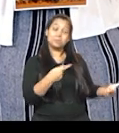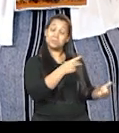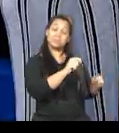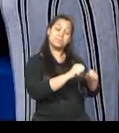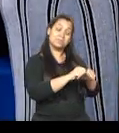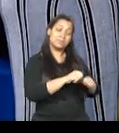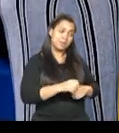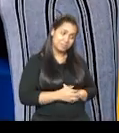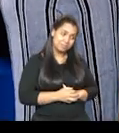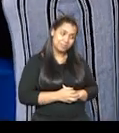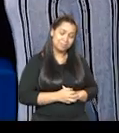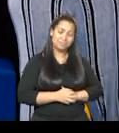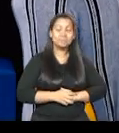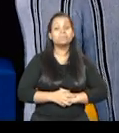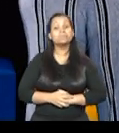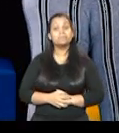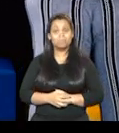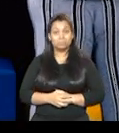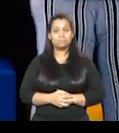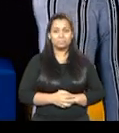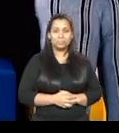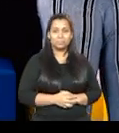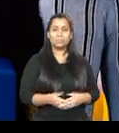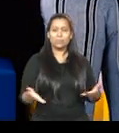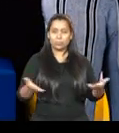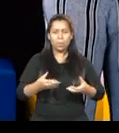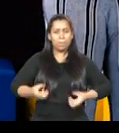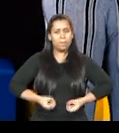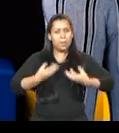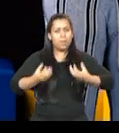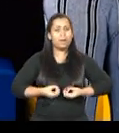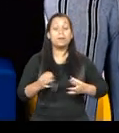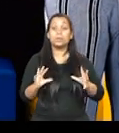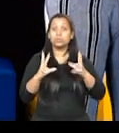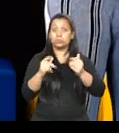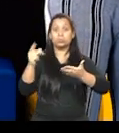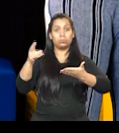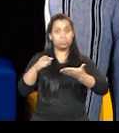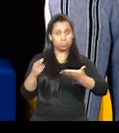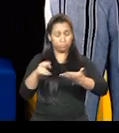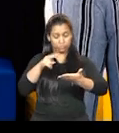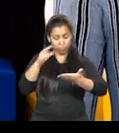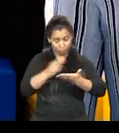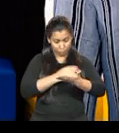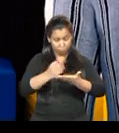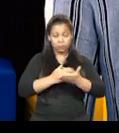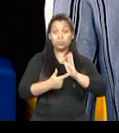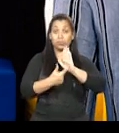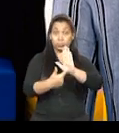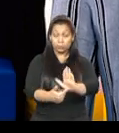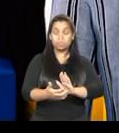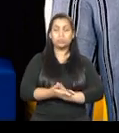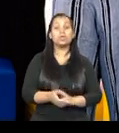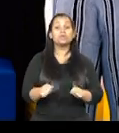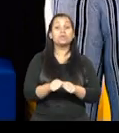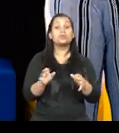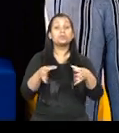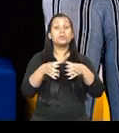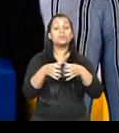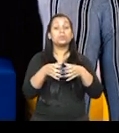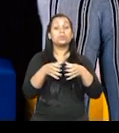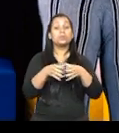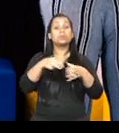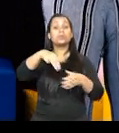despropósitos." A ilustração desse poema e de todo o livro onde ele foi publicado foi feito por um grupo